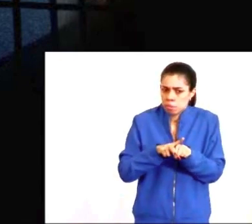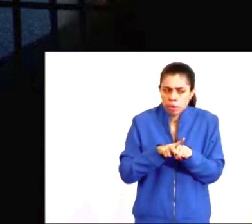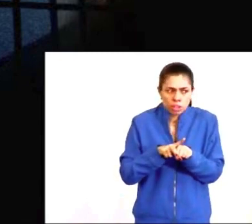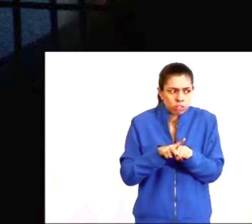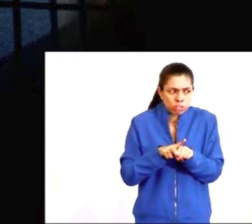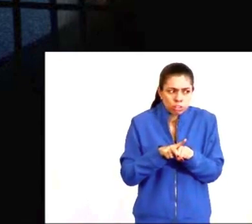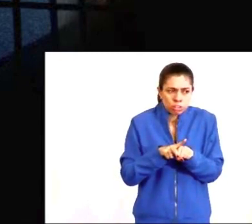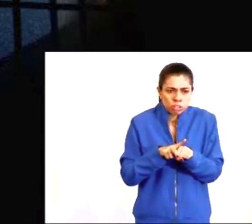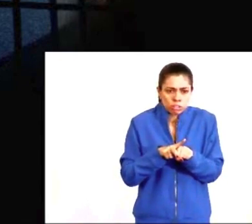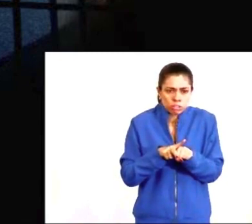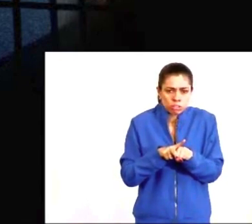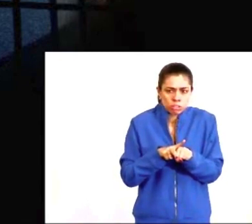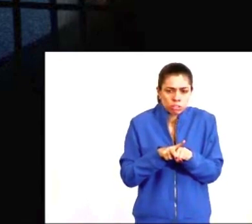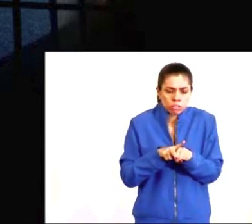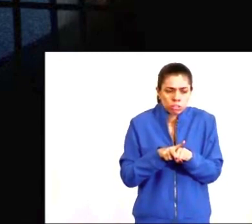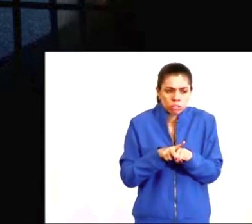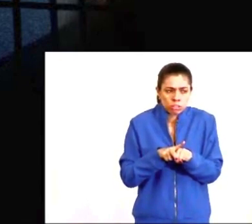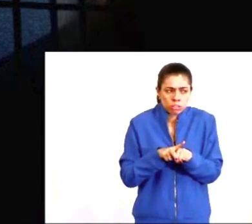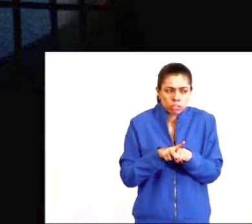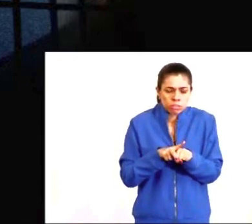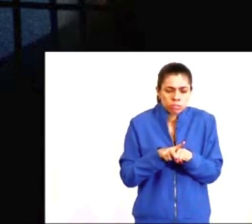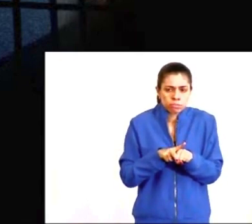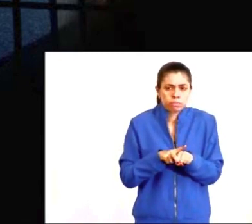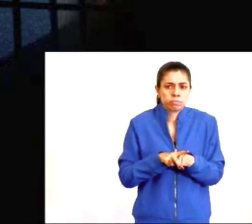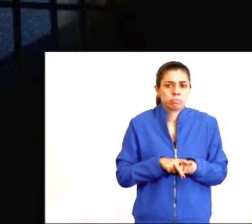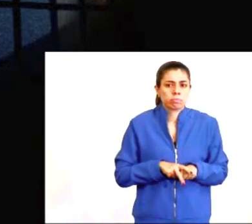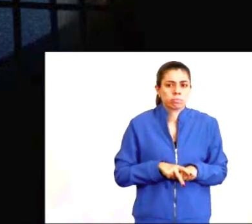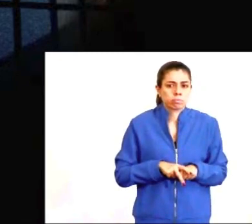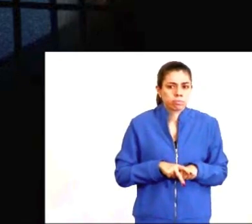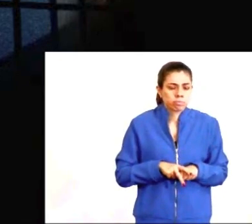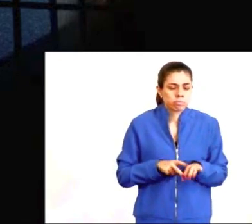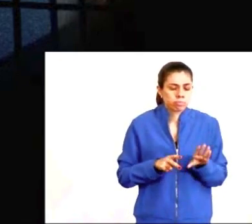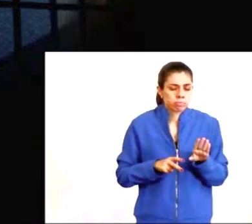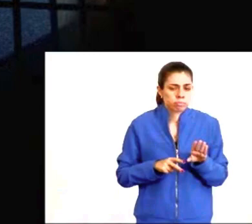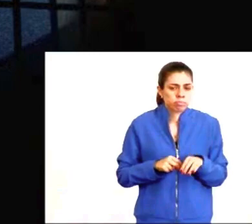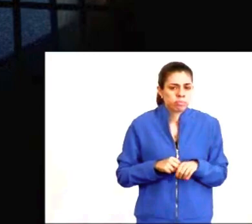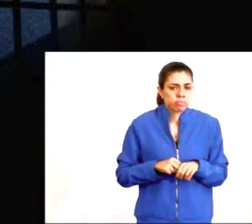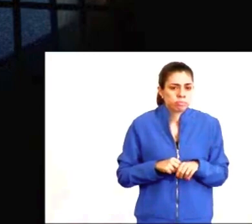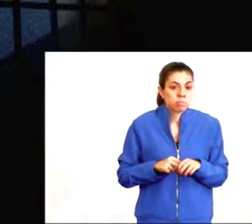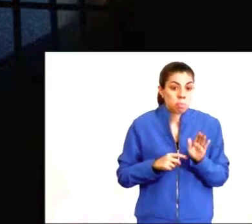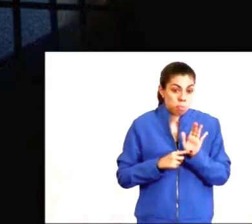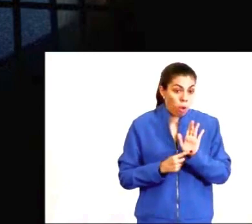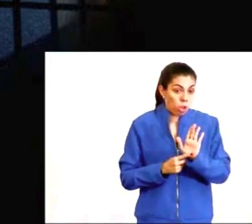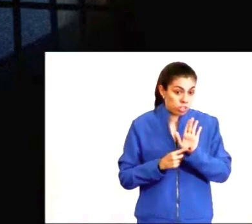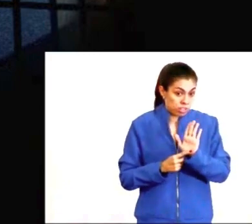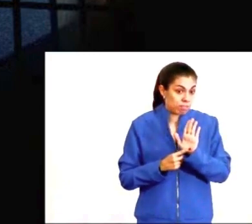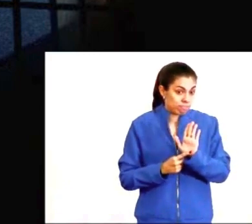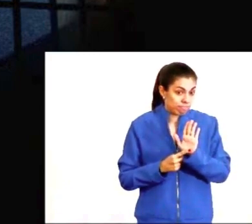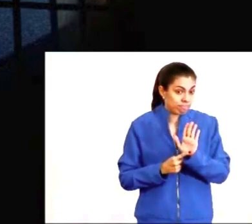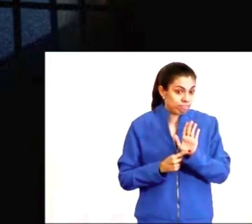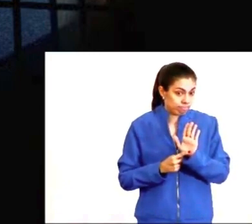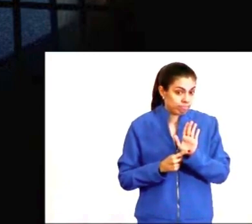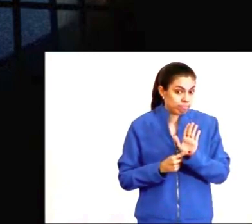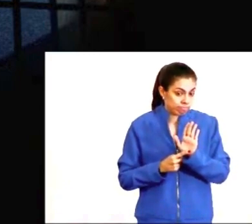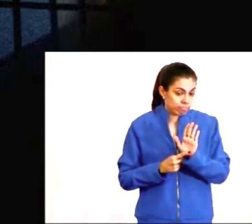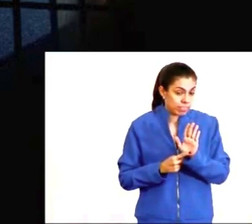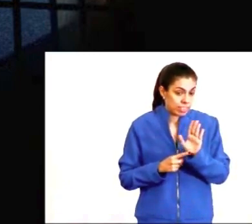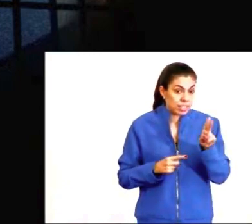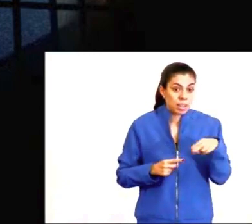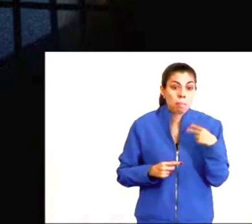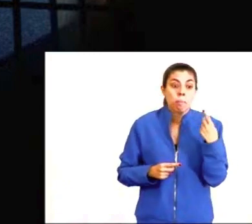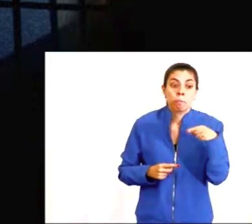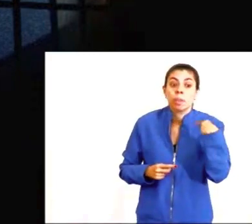forma de Pedro reagir, elas também vão demonstrar muito do que será o seu testemunho